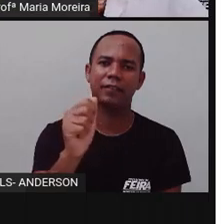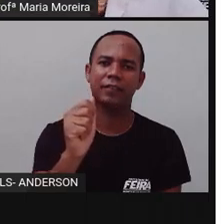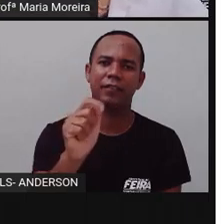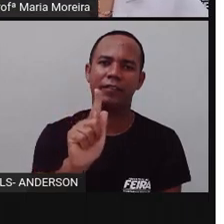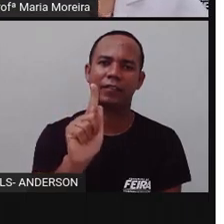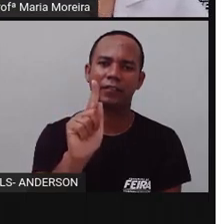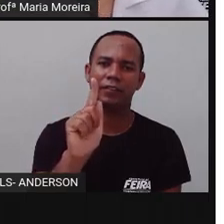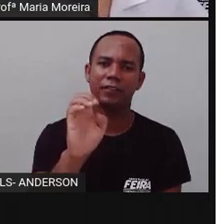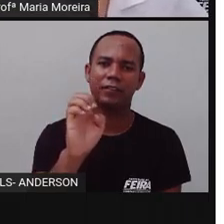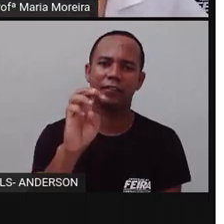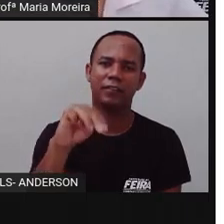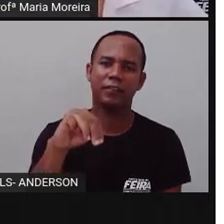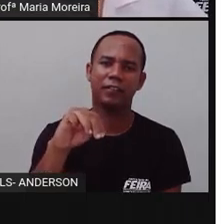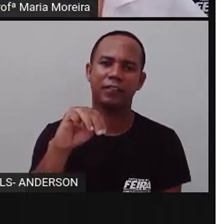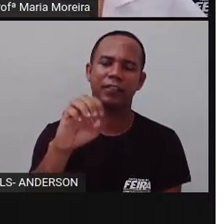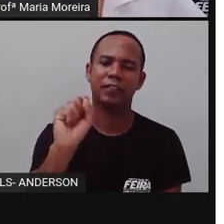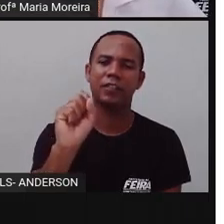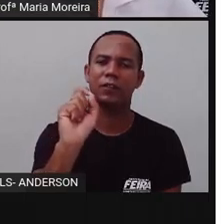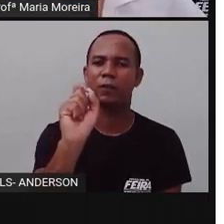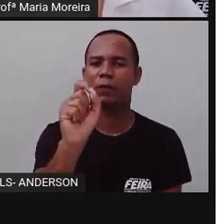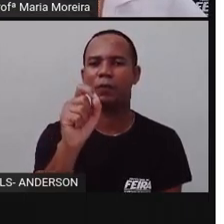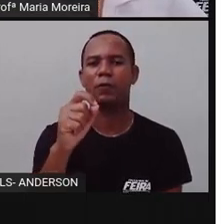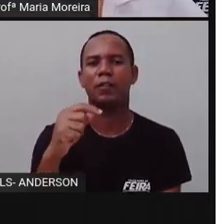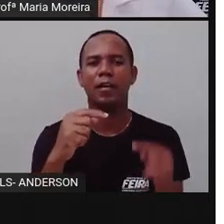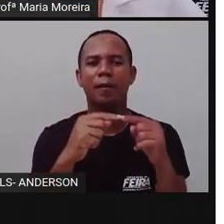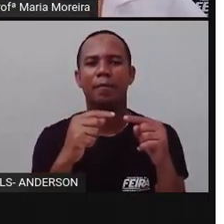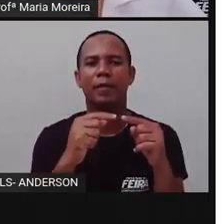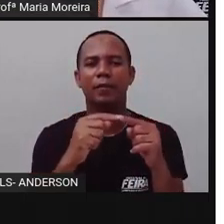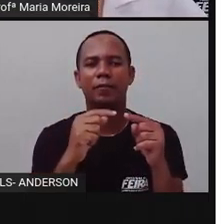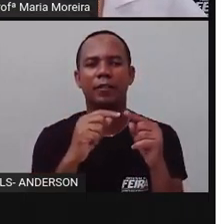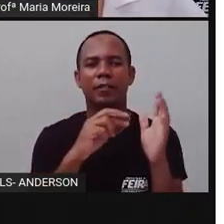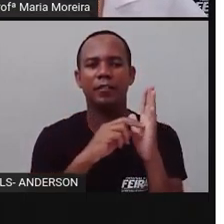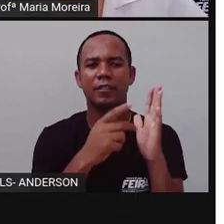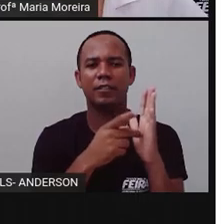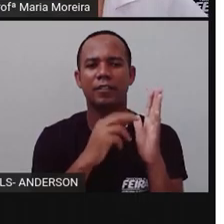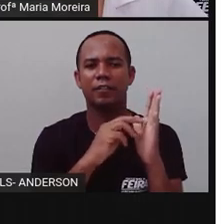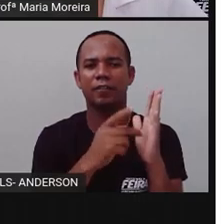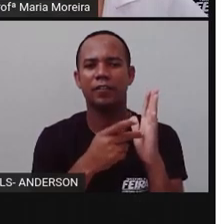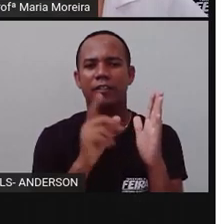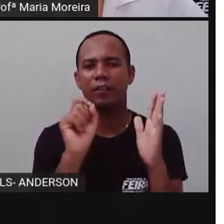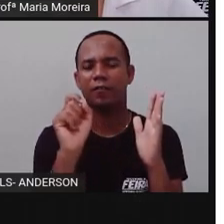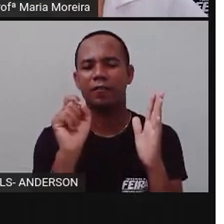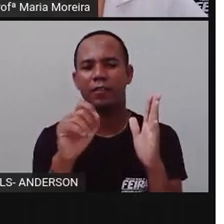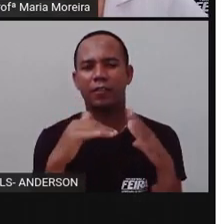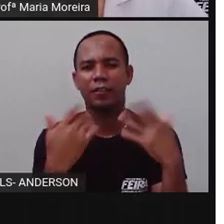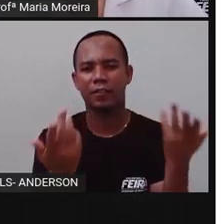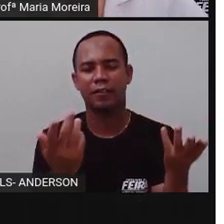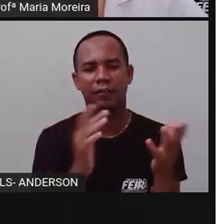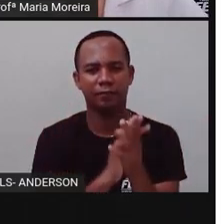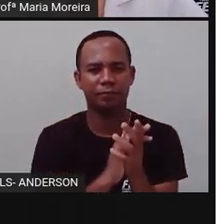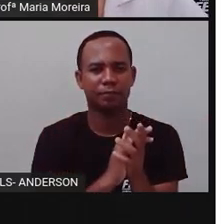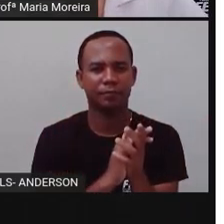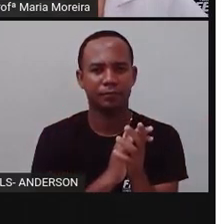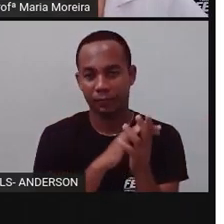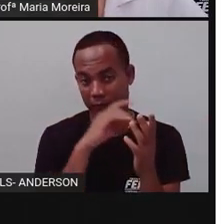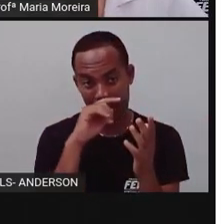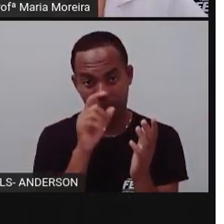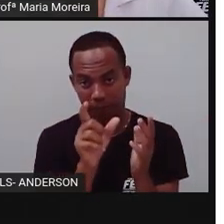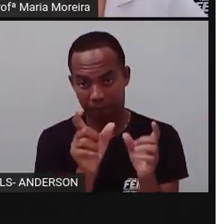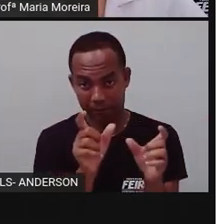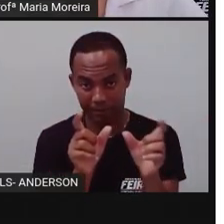Traquinagem, molequeira, brincadeira, pegadinha. Mas eu vou deixar concessão aí para vocês pesquisarem.